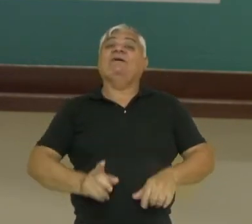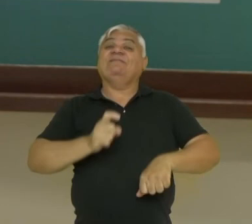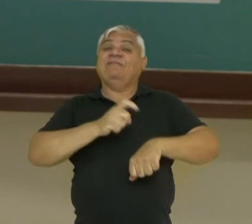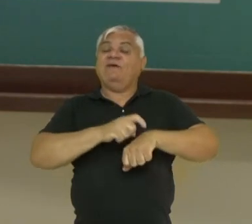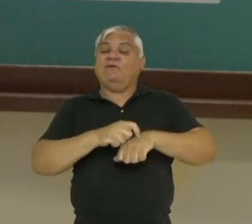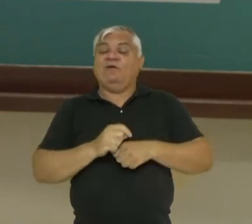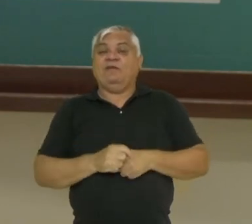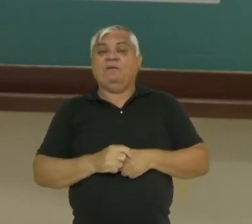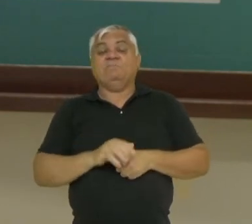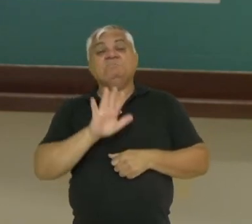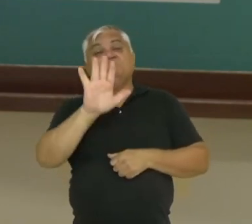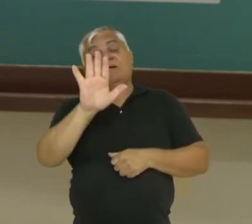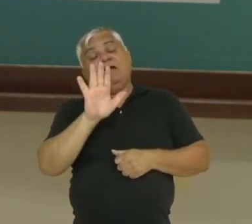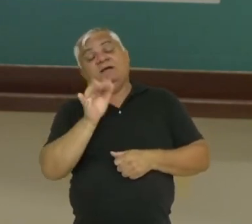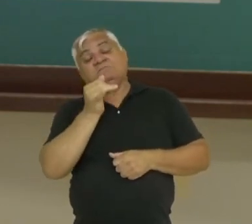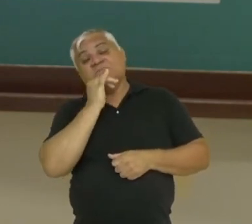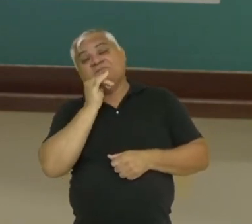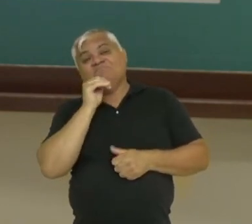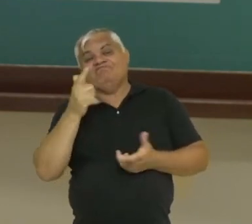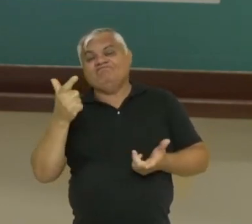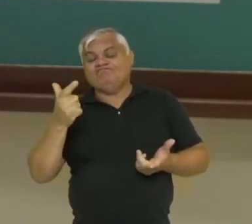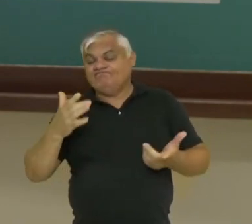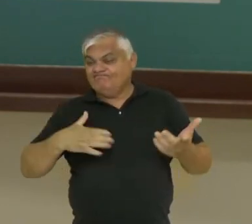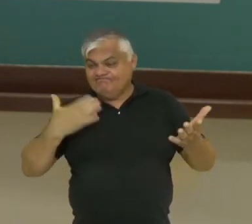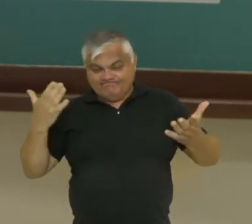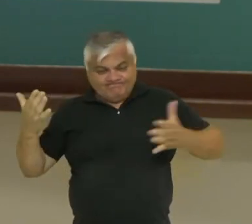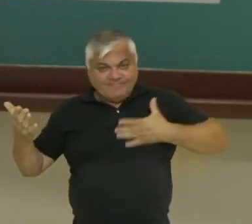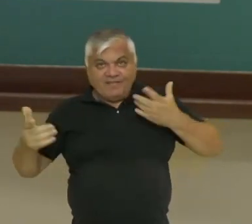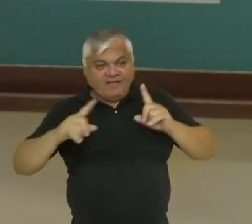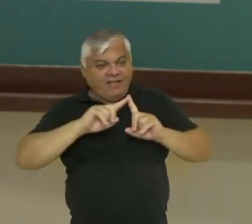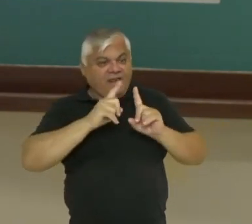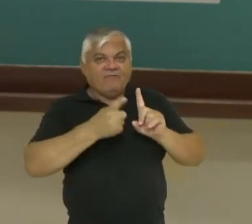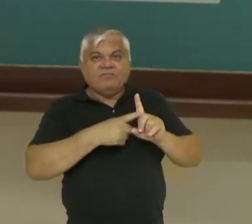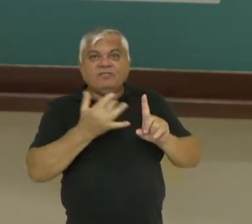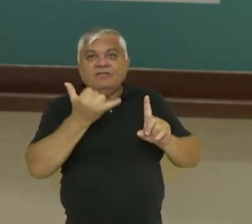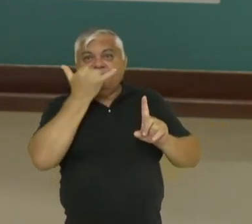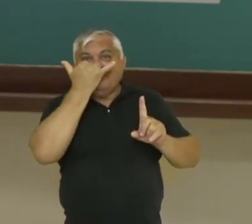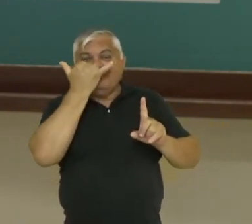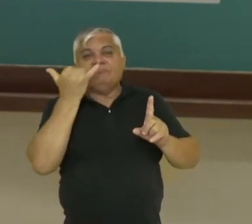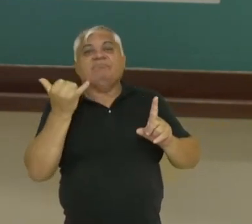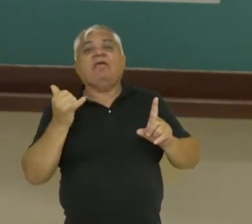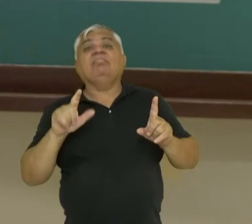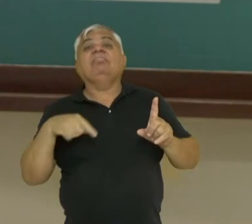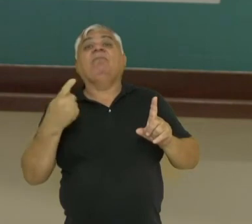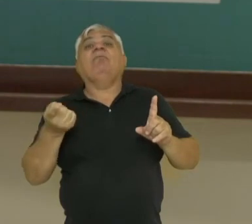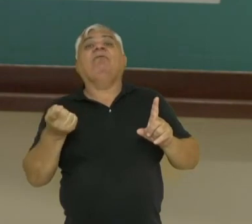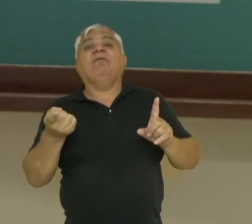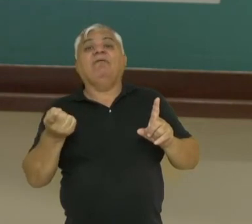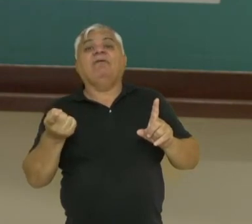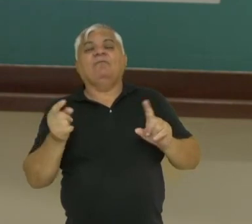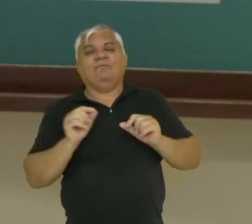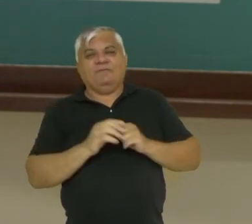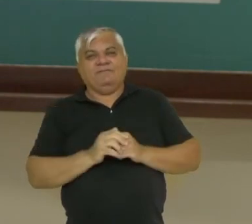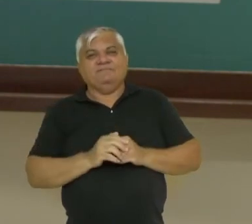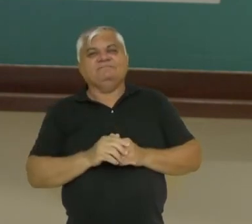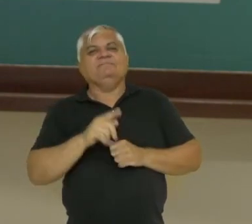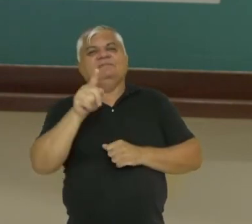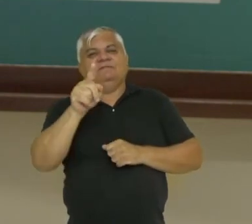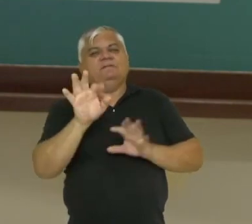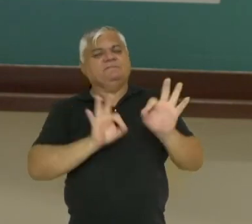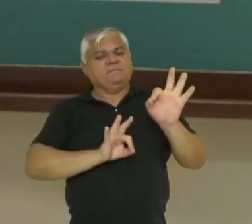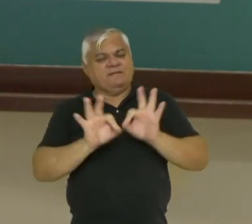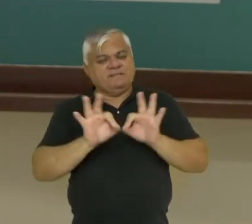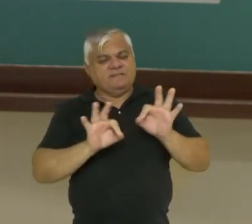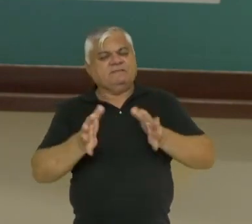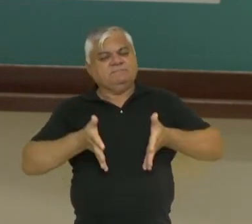caso seja uma gravidez que você não estava esperando, depois que esse susto passar, planeje o seu